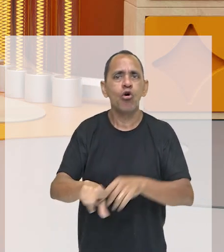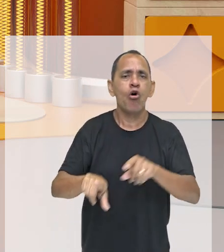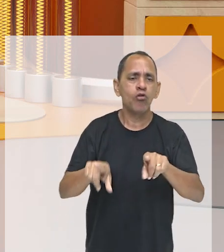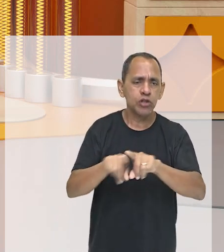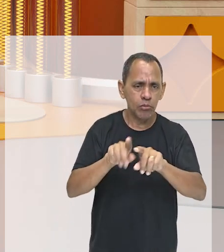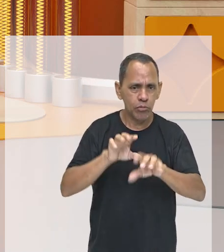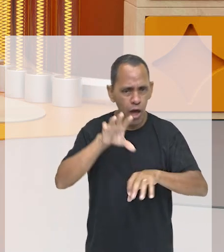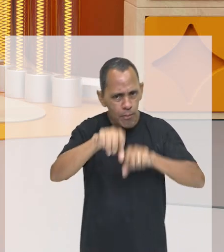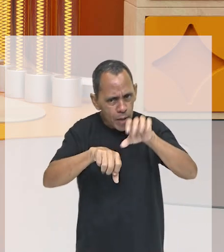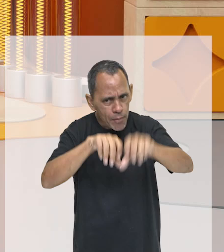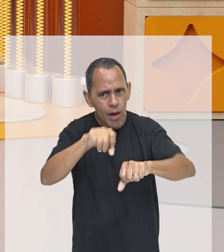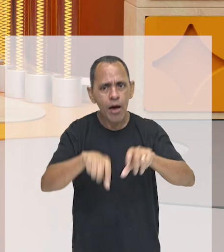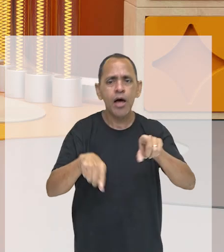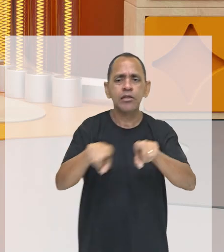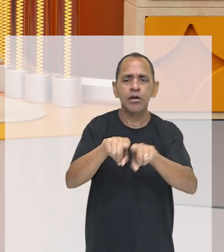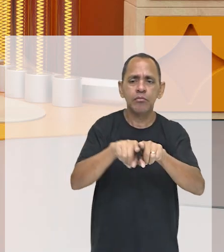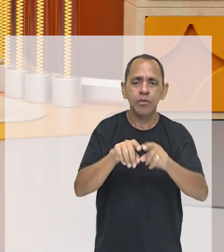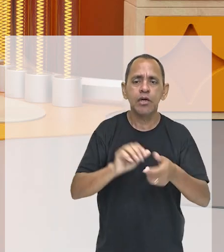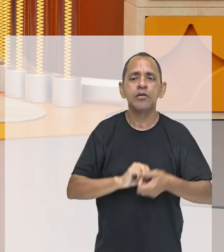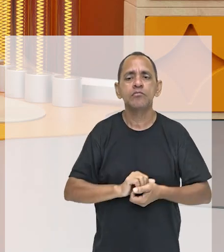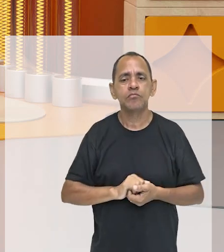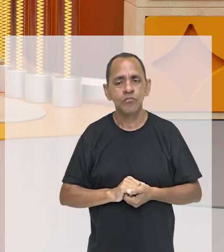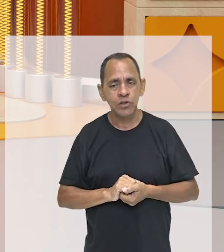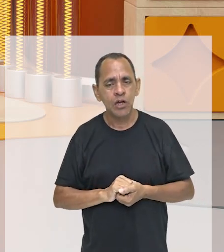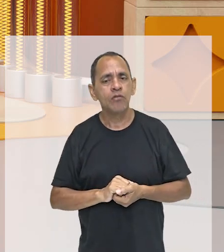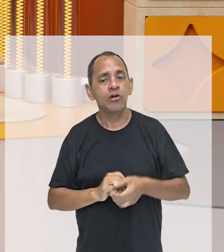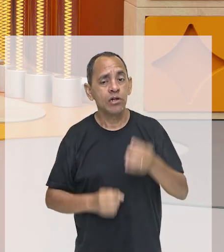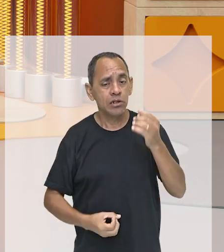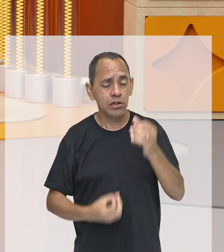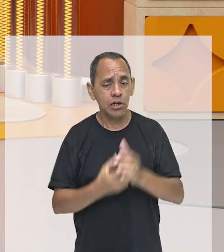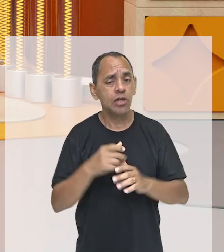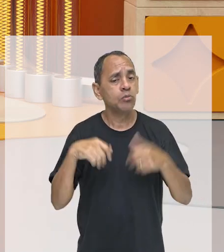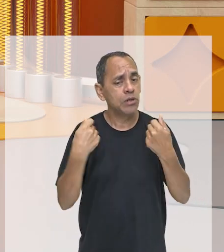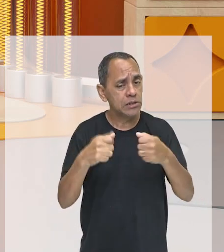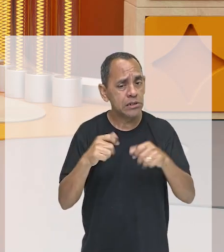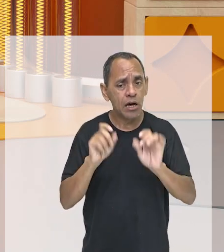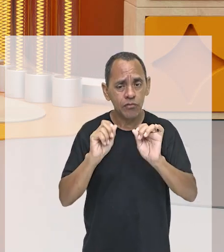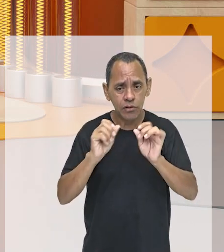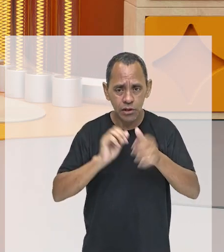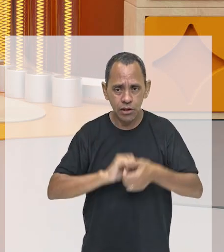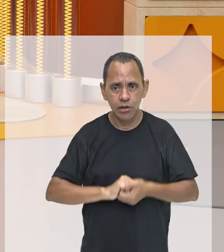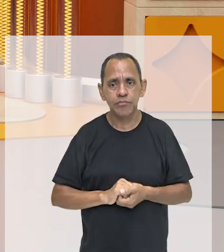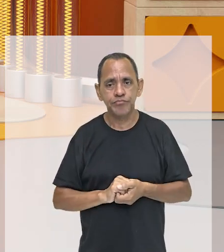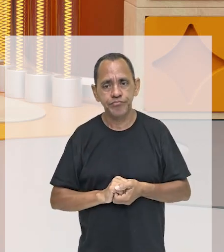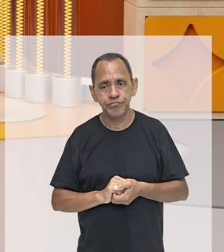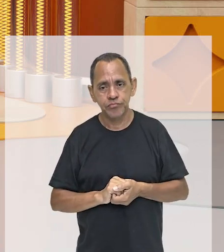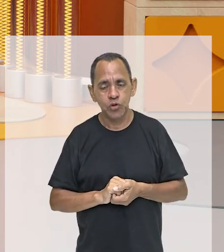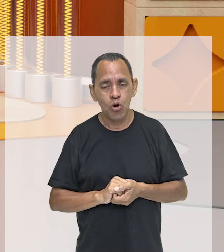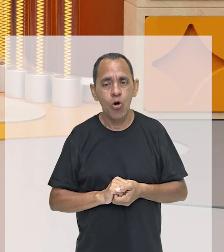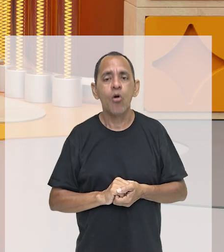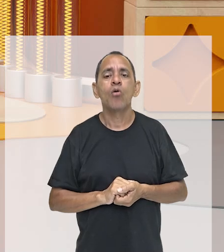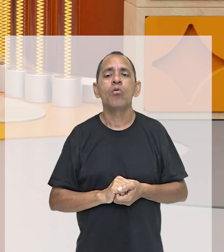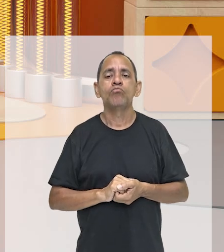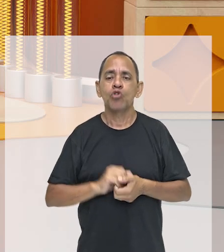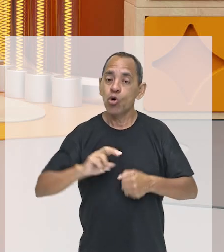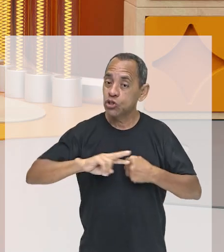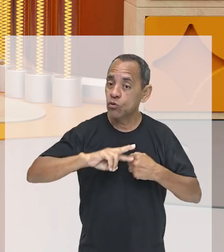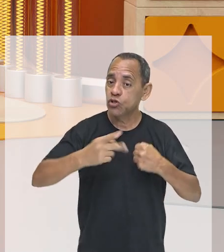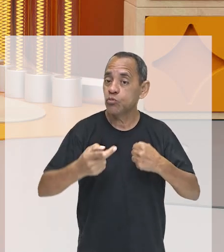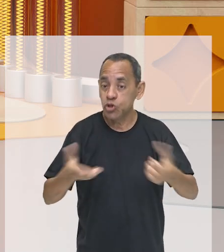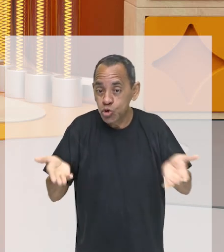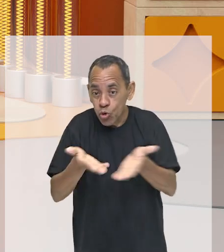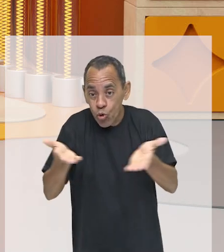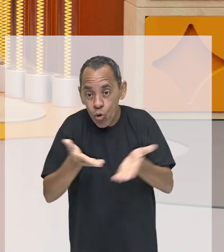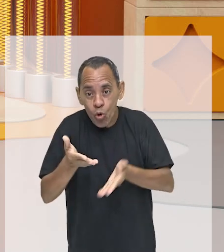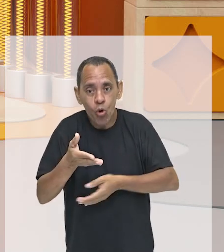Então, com o tempo, foram surgindo essas necessidades e, consequentemente, hoje a gente conhece aí como